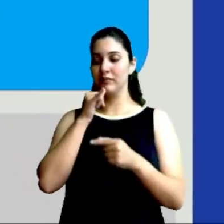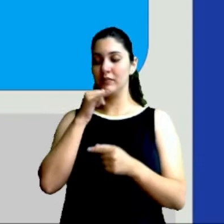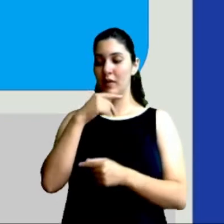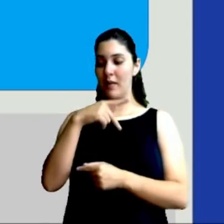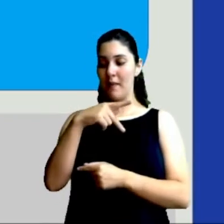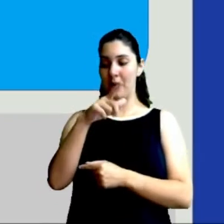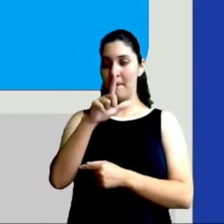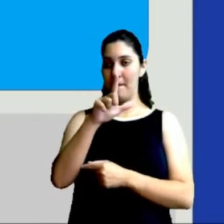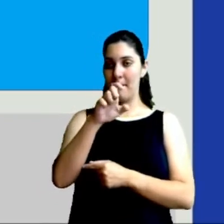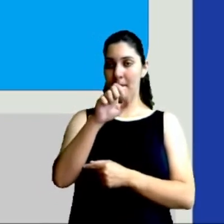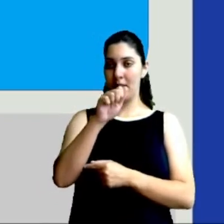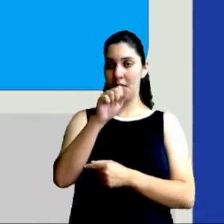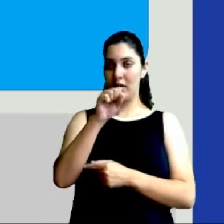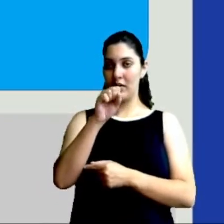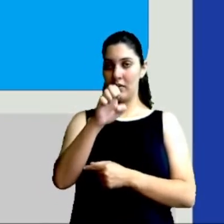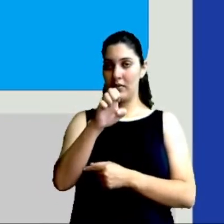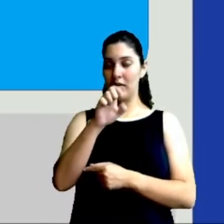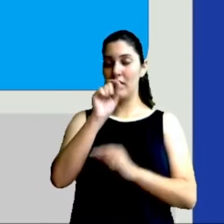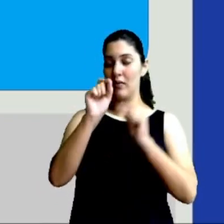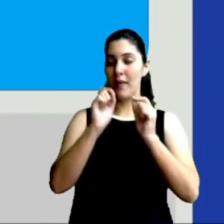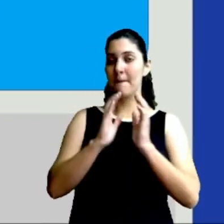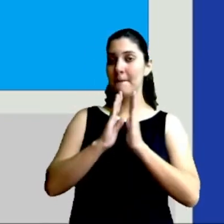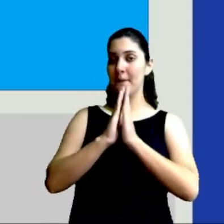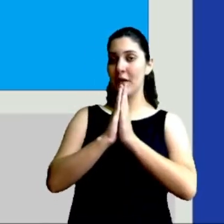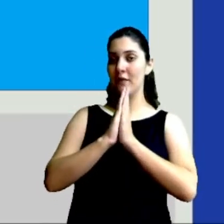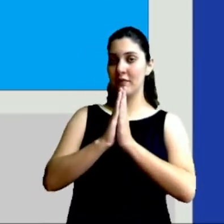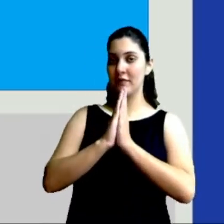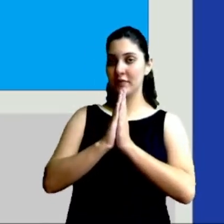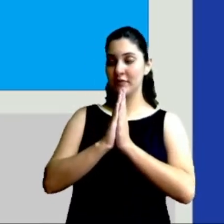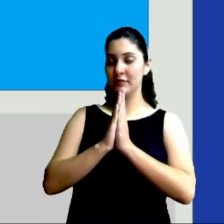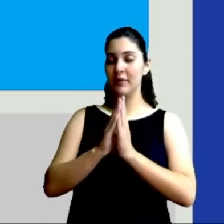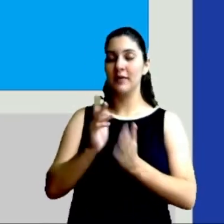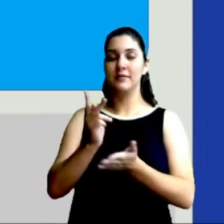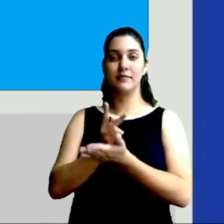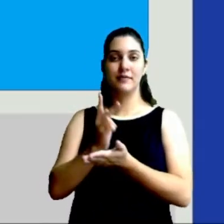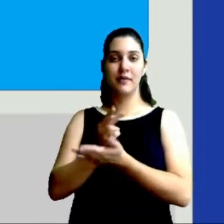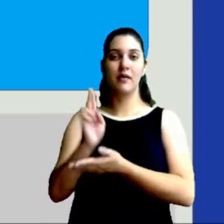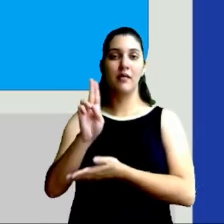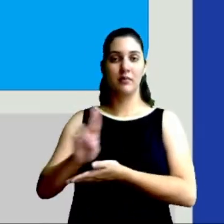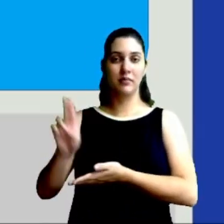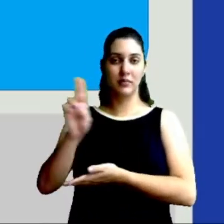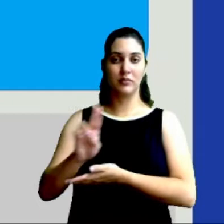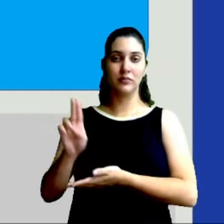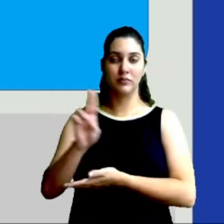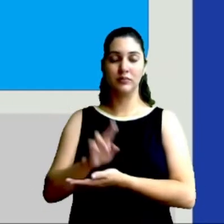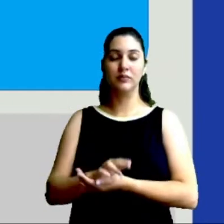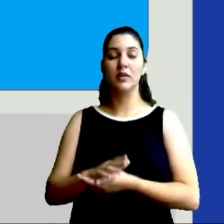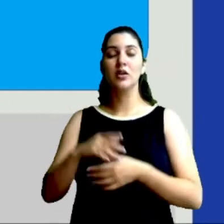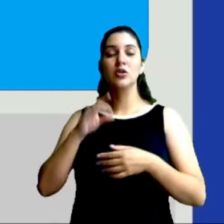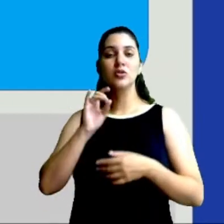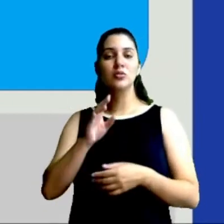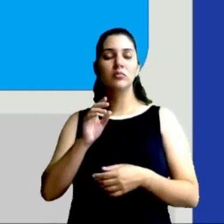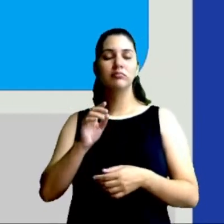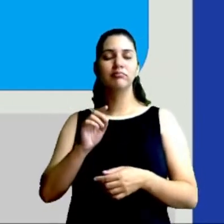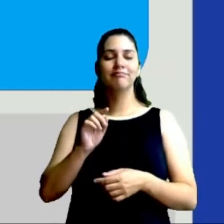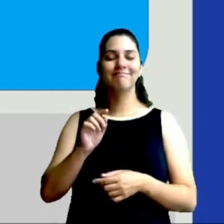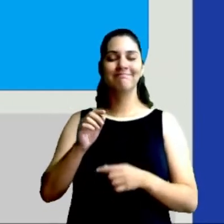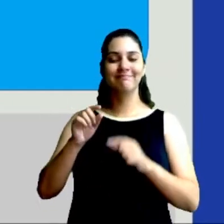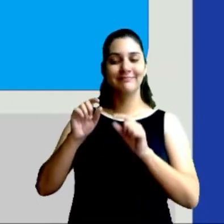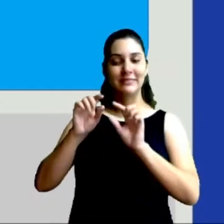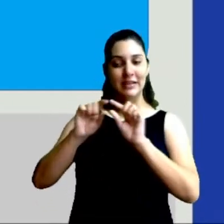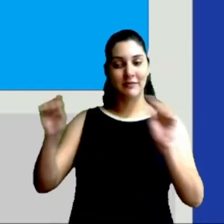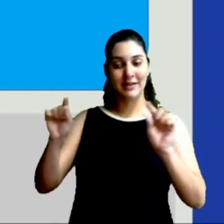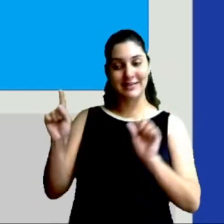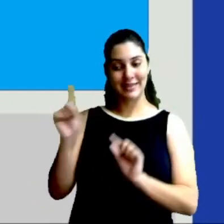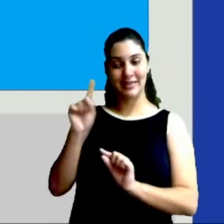é essencial, tá, gente? Por favor, please, usa sempre. Só que quando a gente vai colocar na negativa,